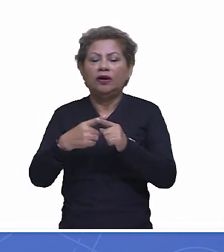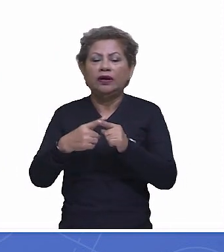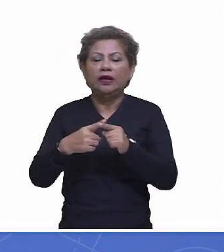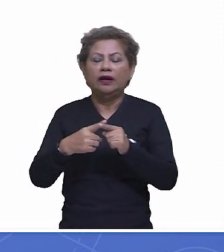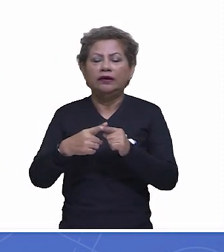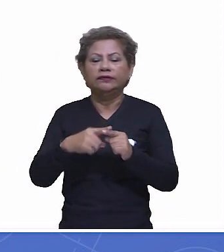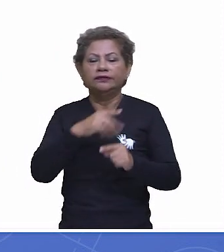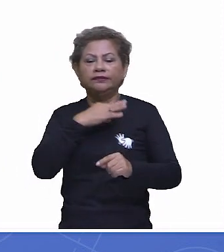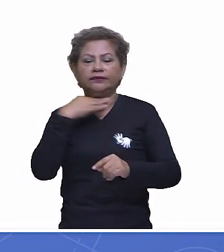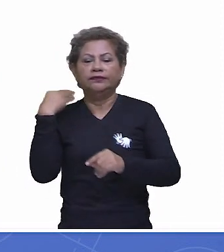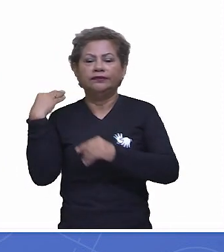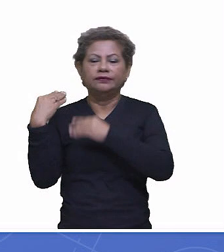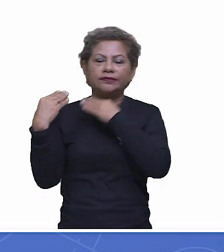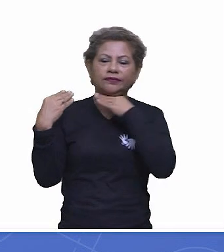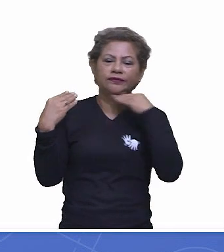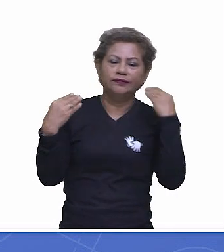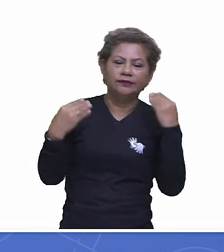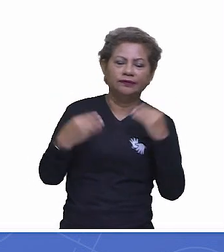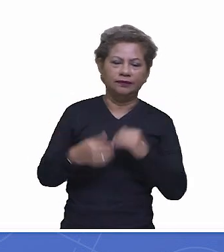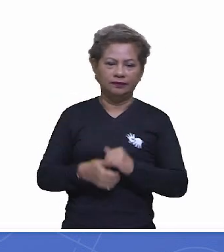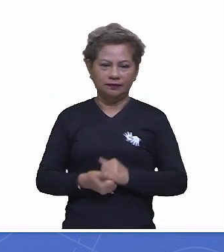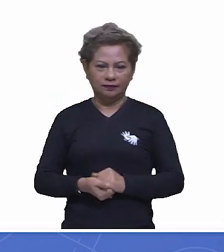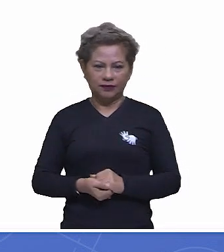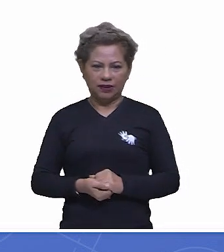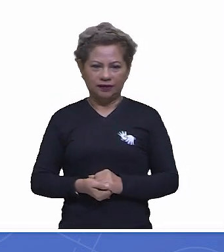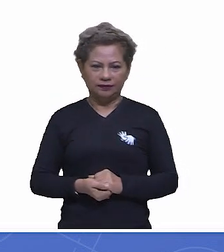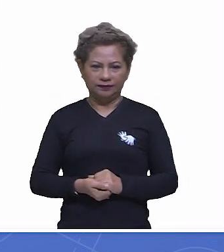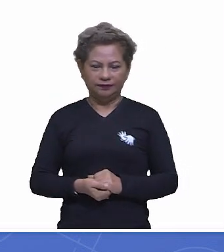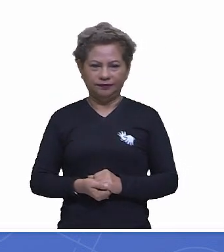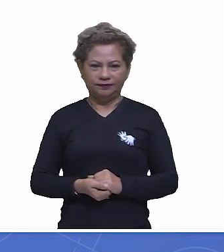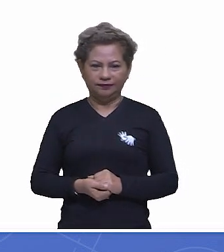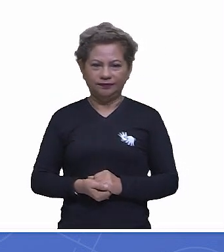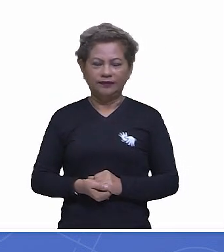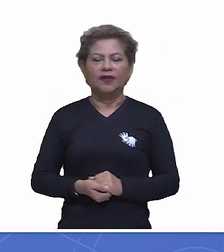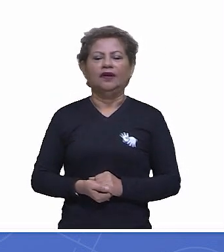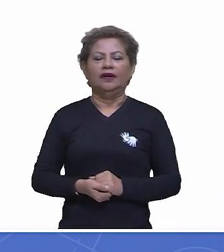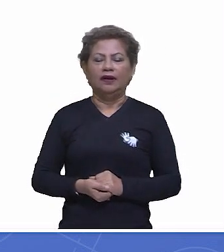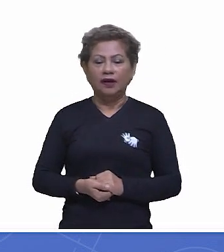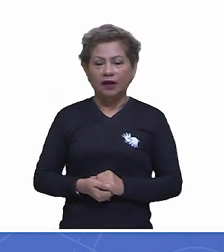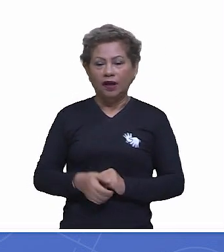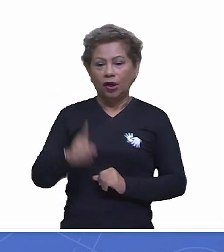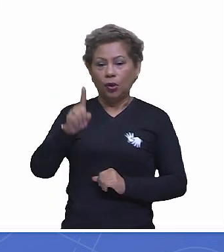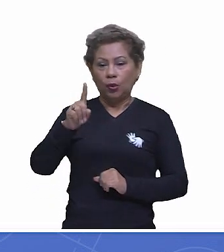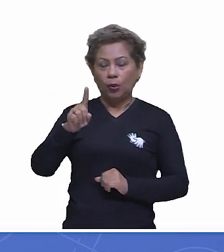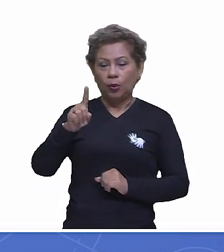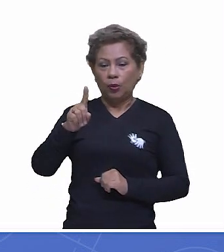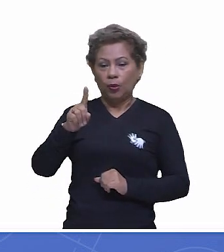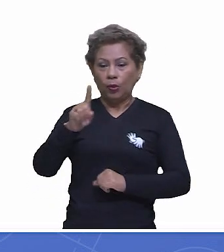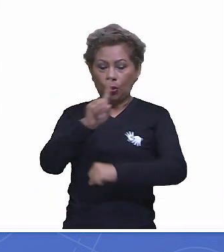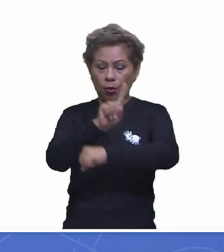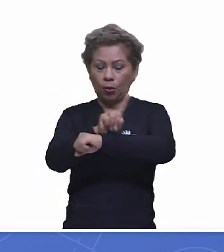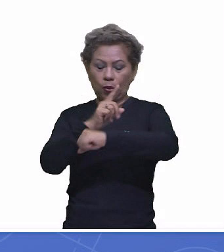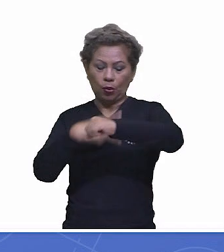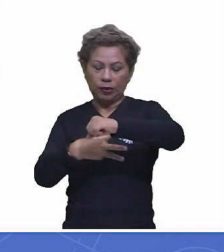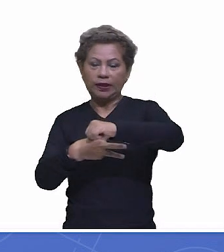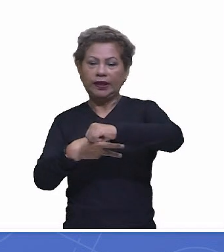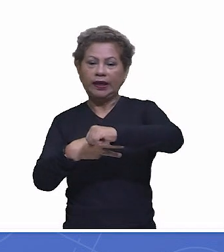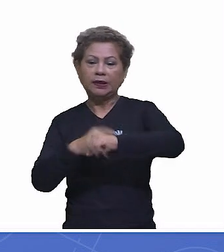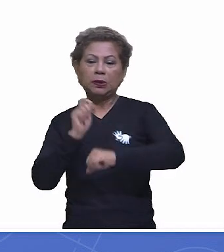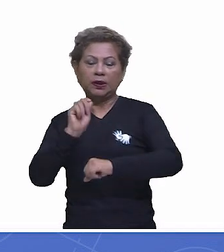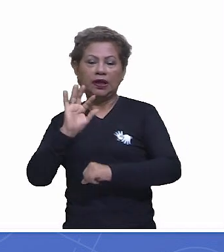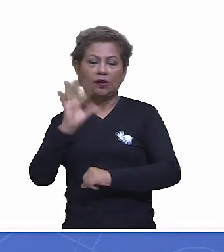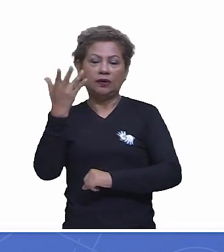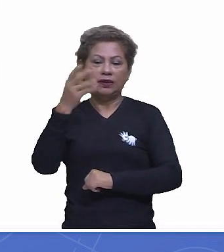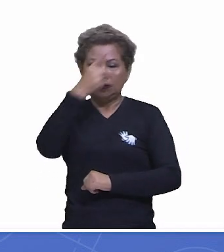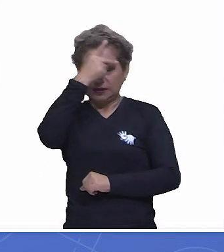E aí pensa-se, né? Thought that 1/3, quer dizer, 1/3 da população da Europa pereceu durante